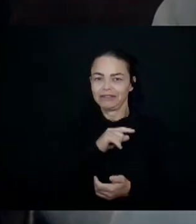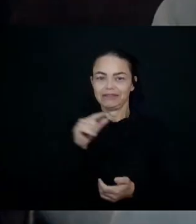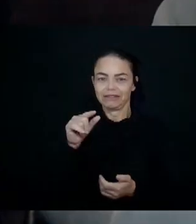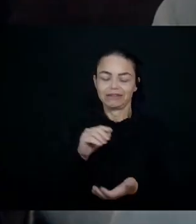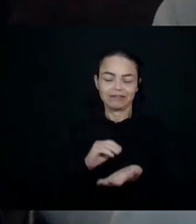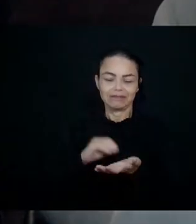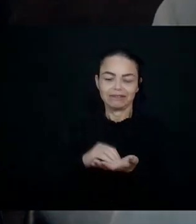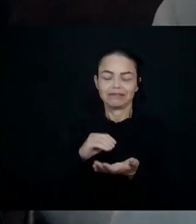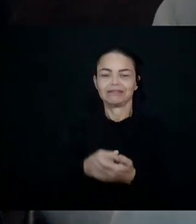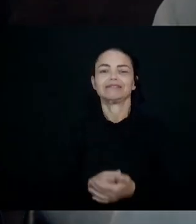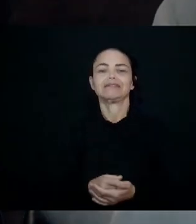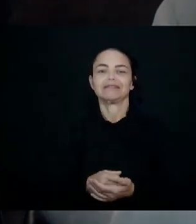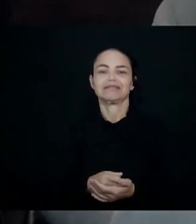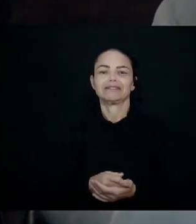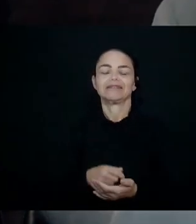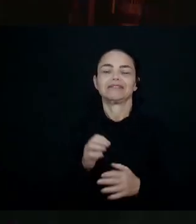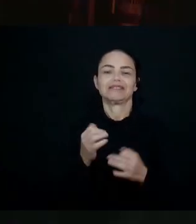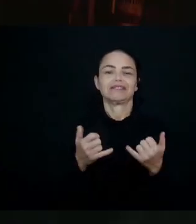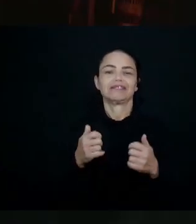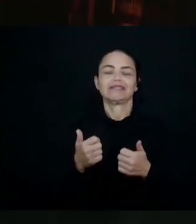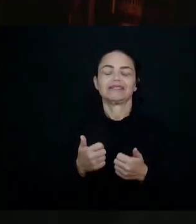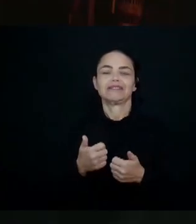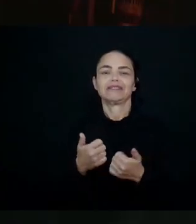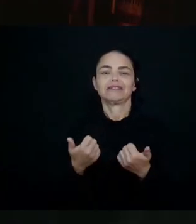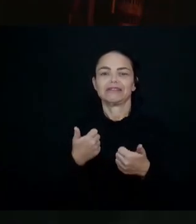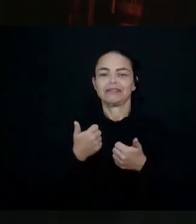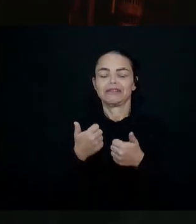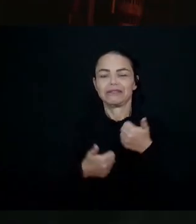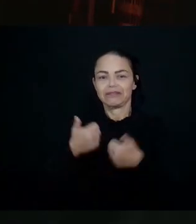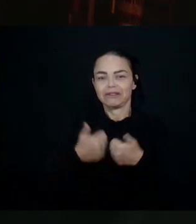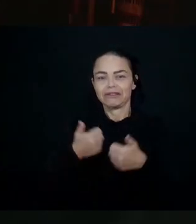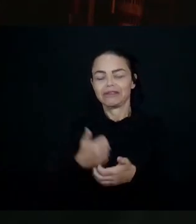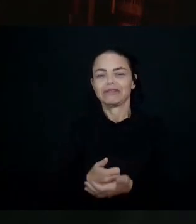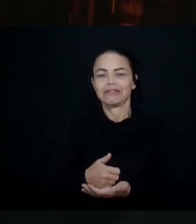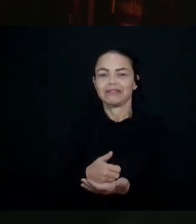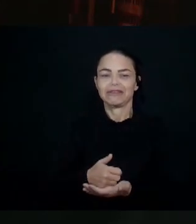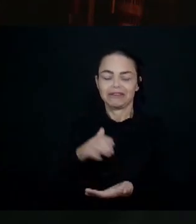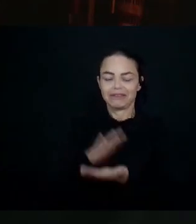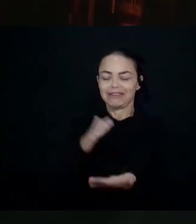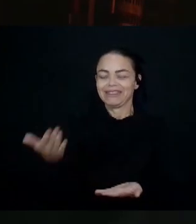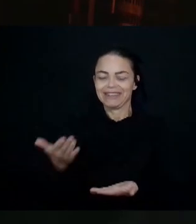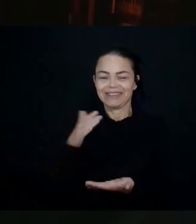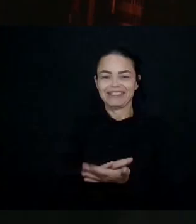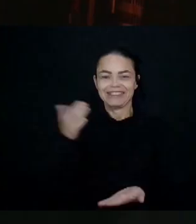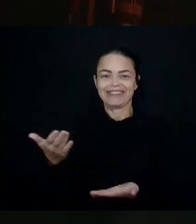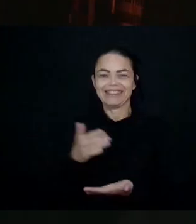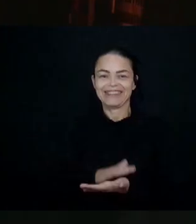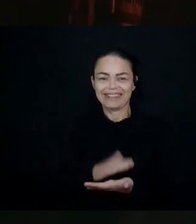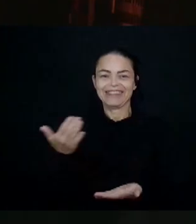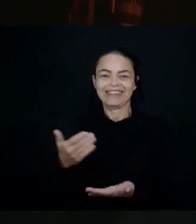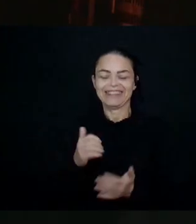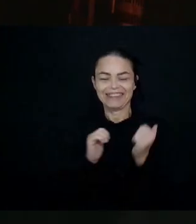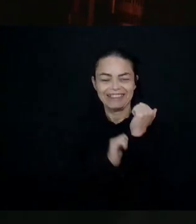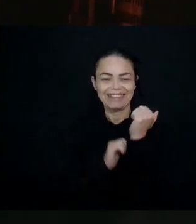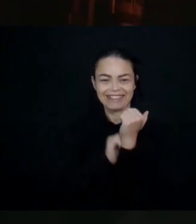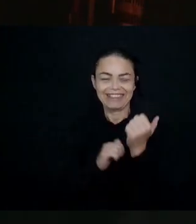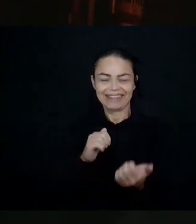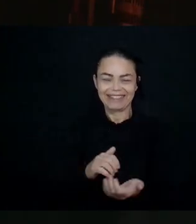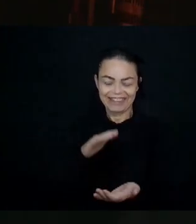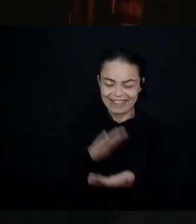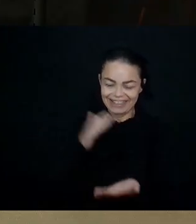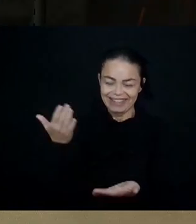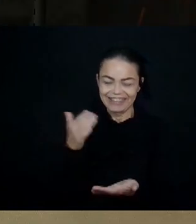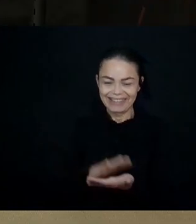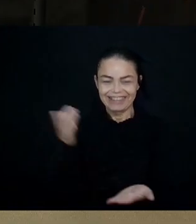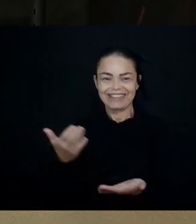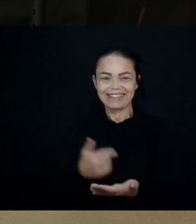faltante no seu joguinho de bafo. Olha aí. E o bafo, ele tem um segredo, assim, pra você virar a figurinha? Como é que é? Ah,